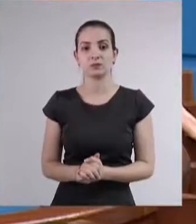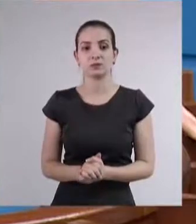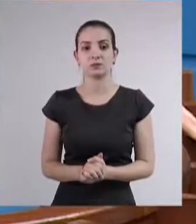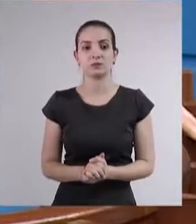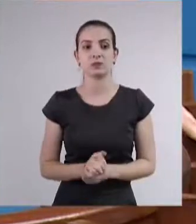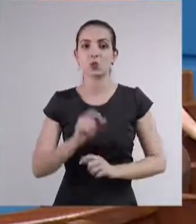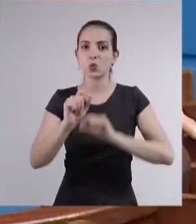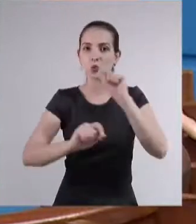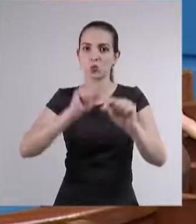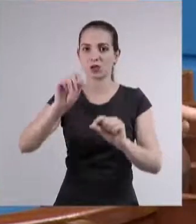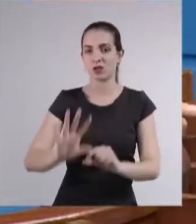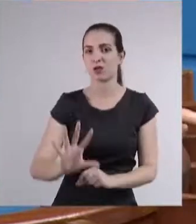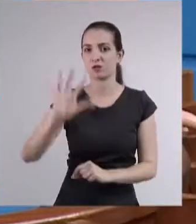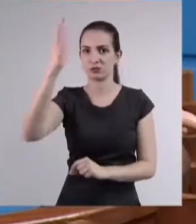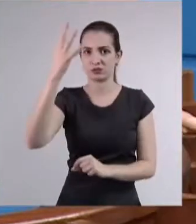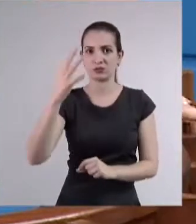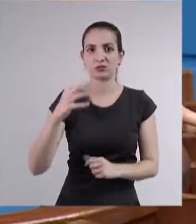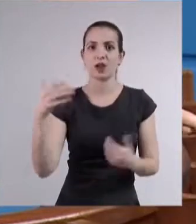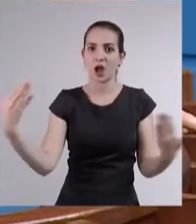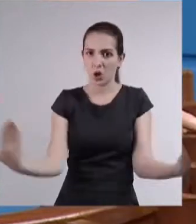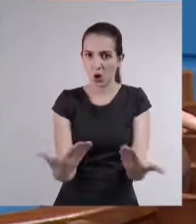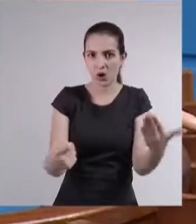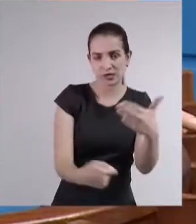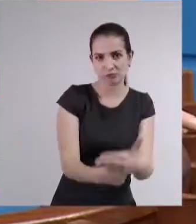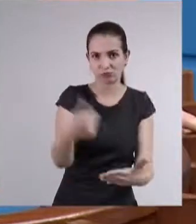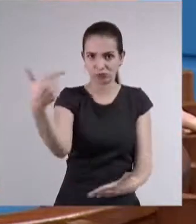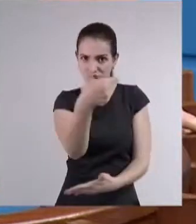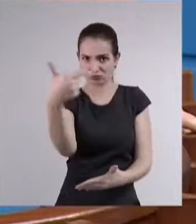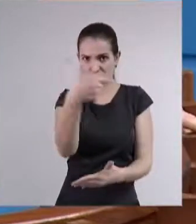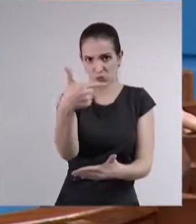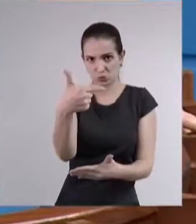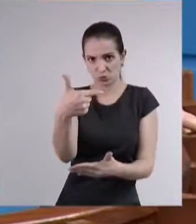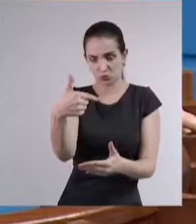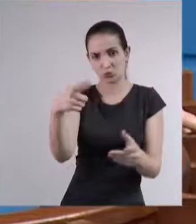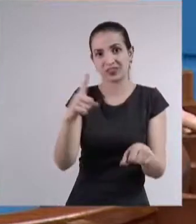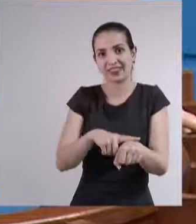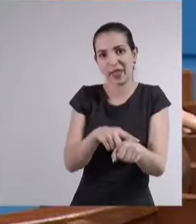o que está acontecendo agora no segundo turno.